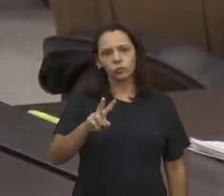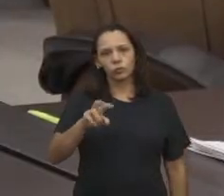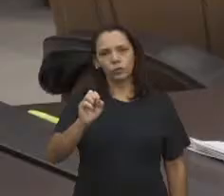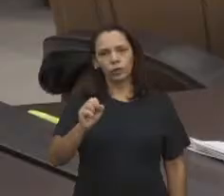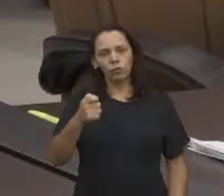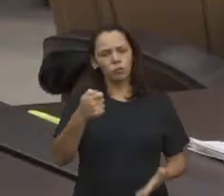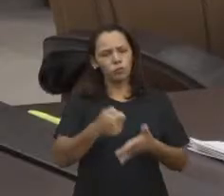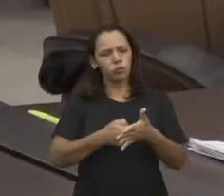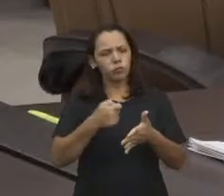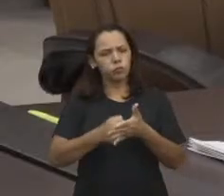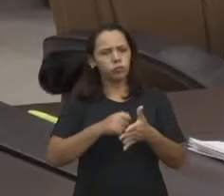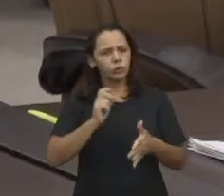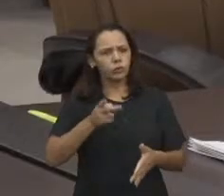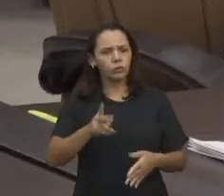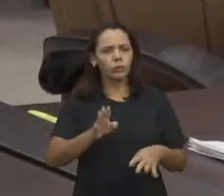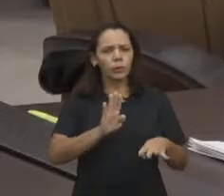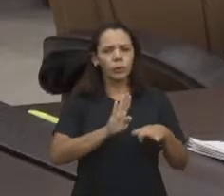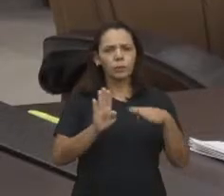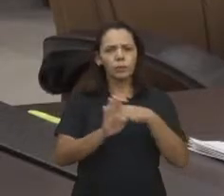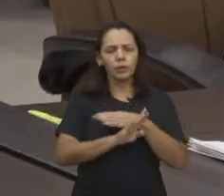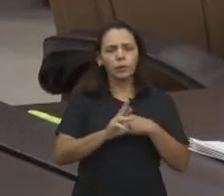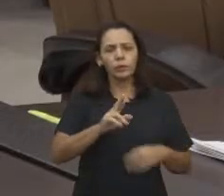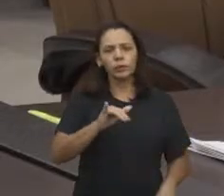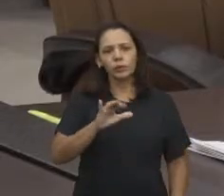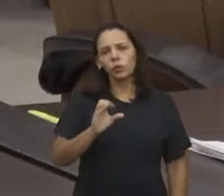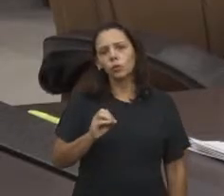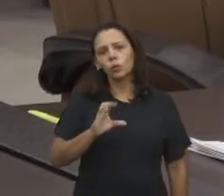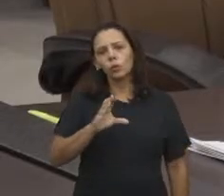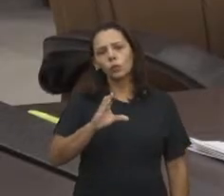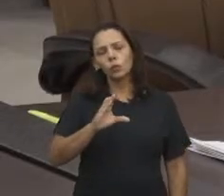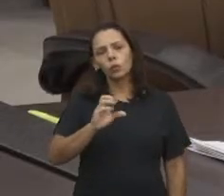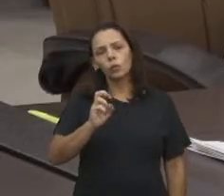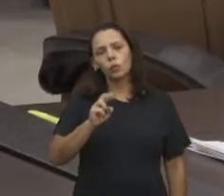gente. Jardim Rio Comprido.